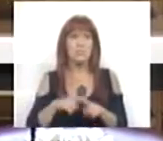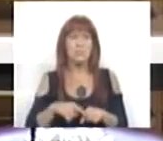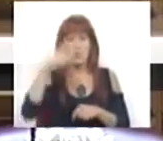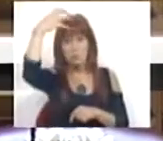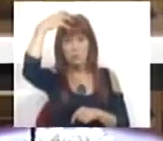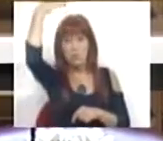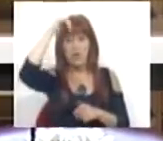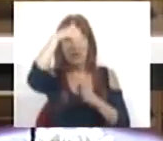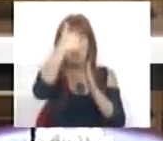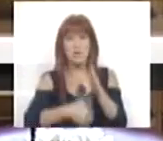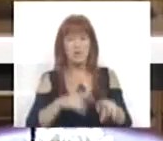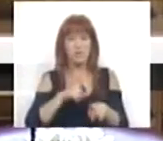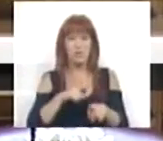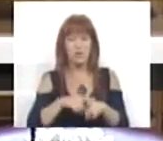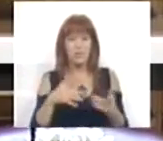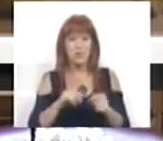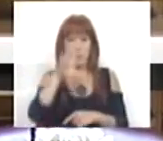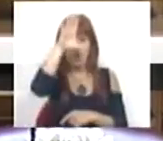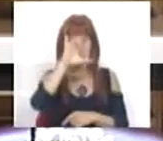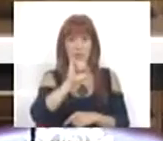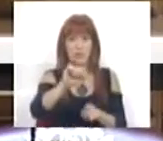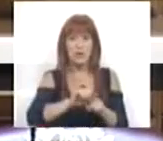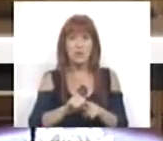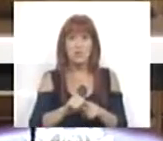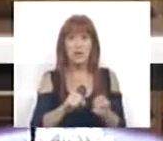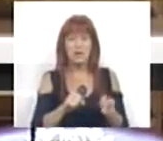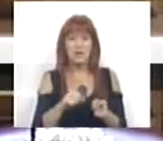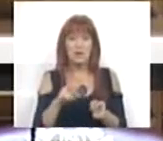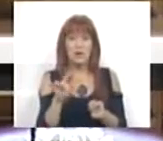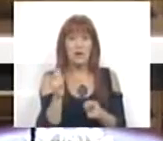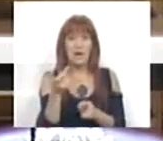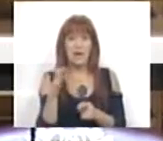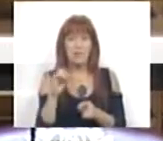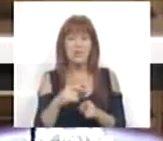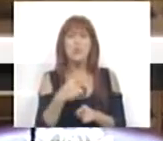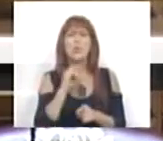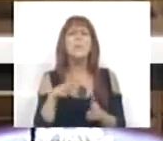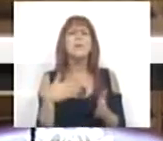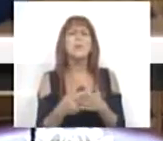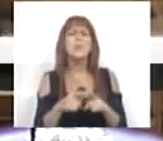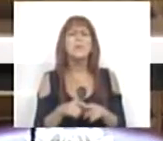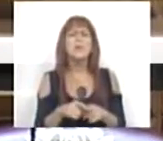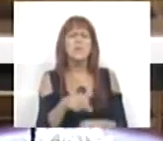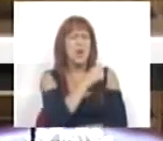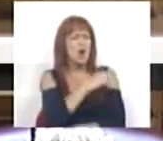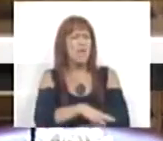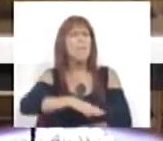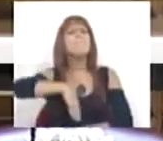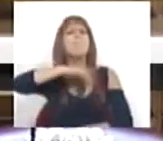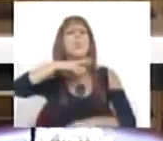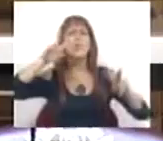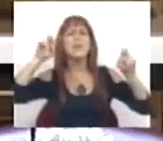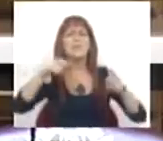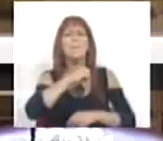a monarquia constitucional, durante a governação de Índice Ribeiro, que foi apelidada de ignóbil porcaria,